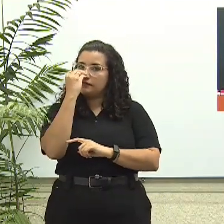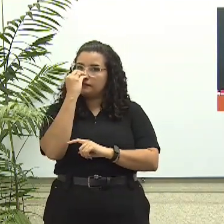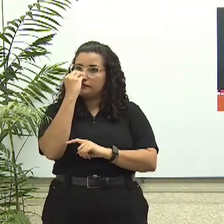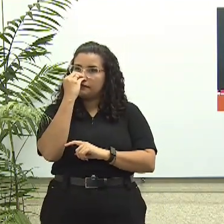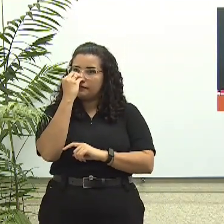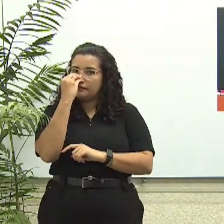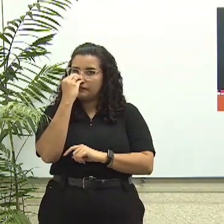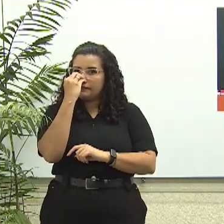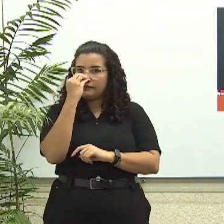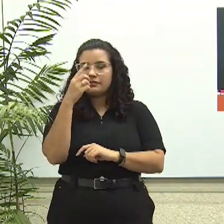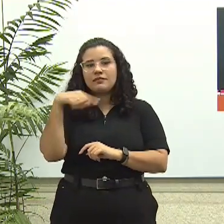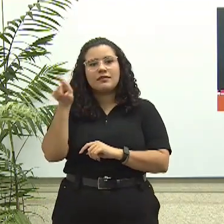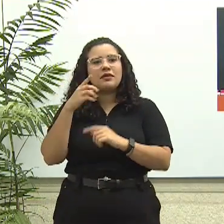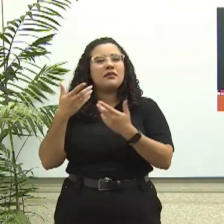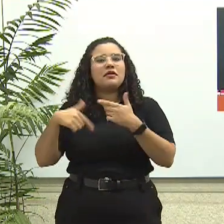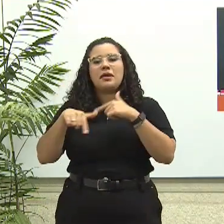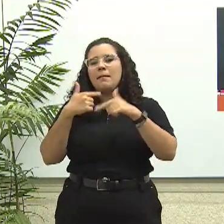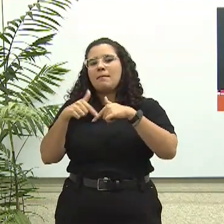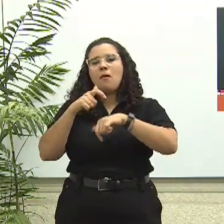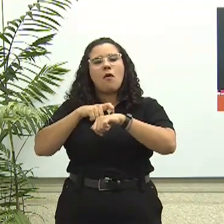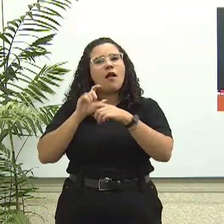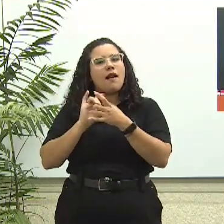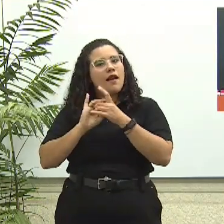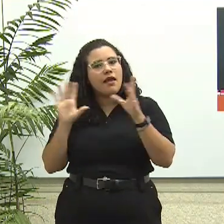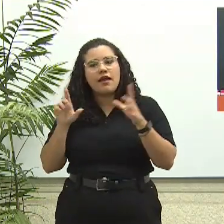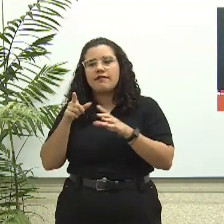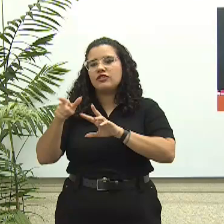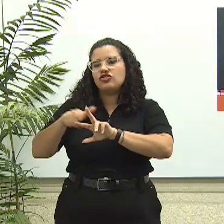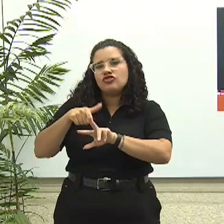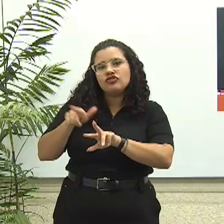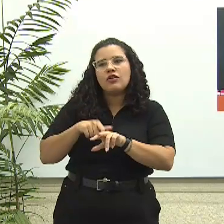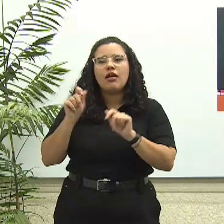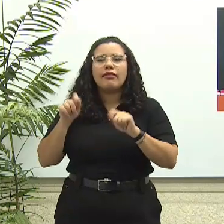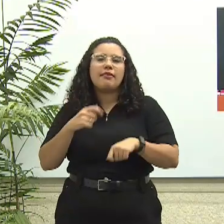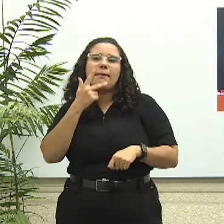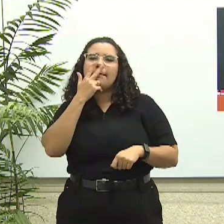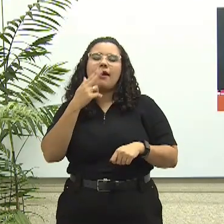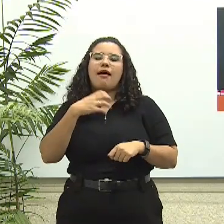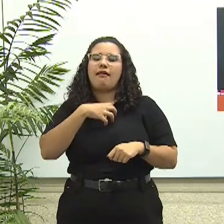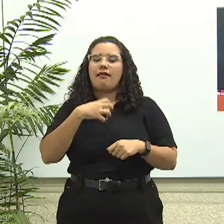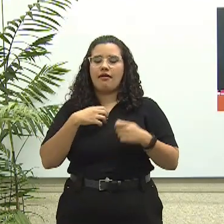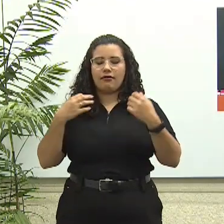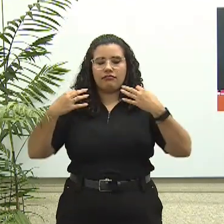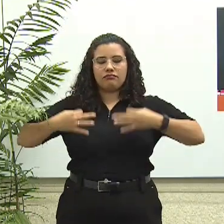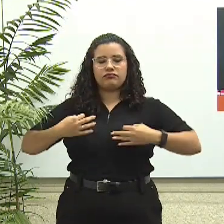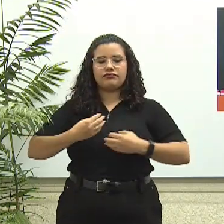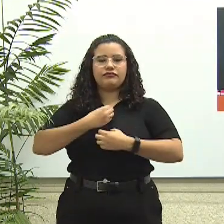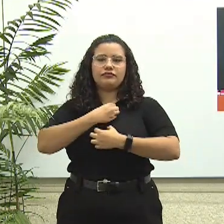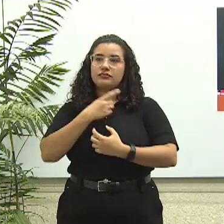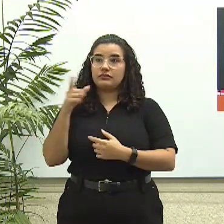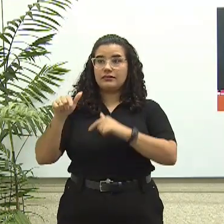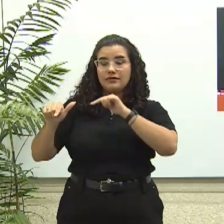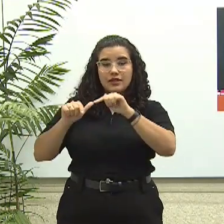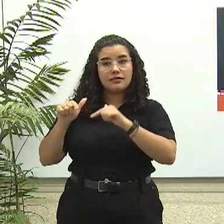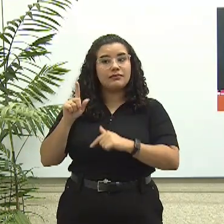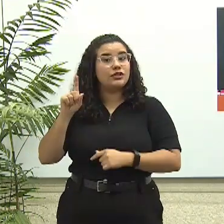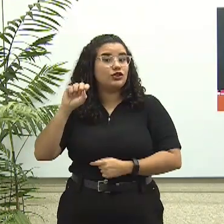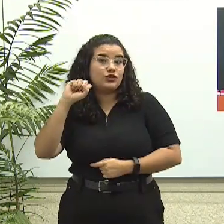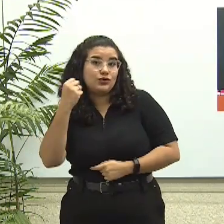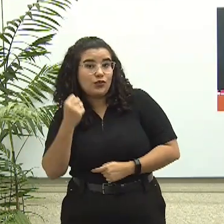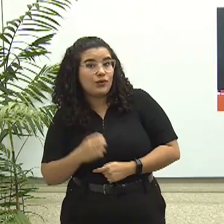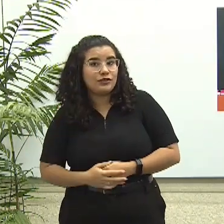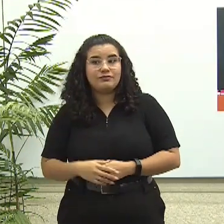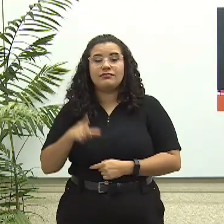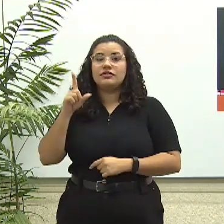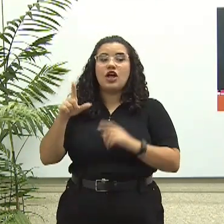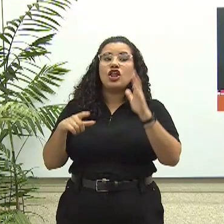que quer você vai de chinelo e toda essa construção mas assim se trabalha 18 horas né dorme em sacos